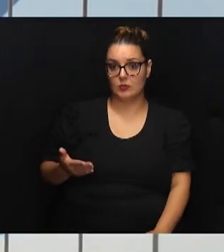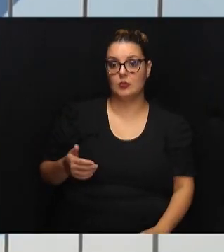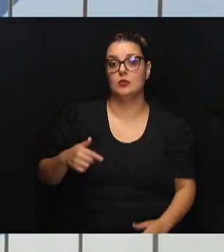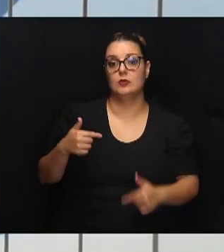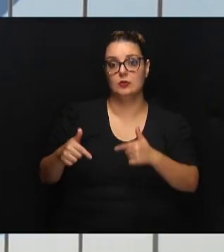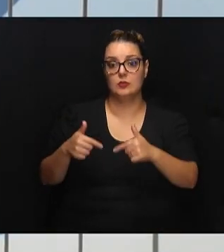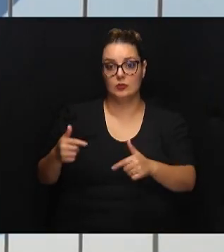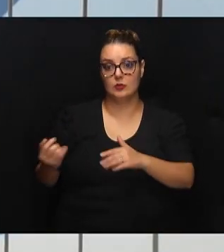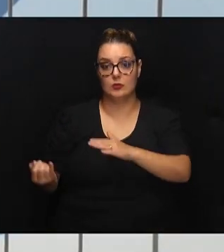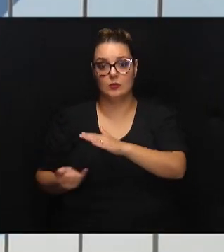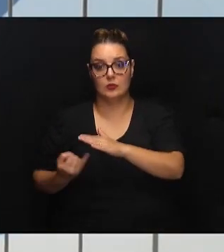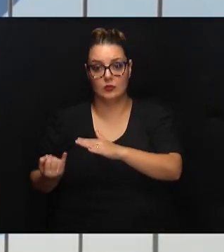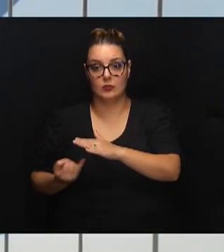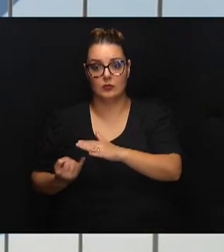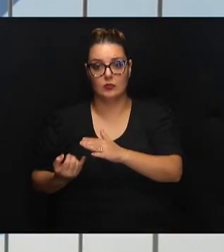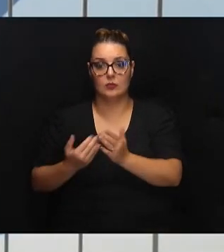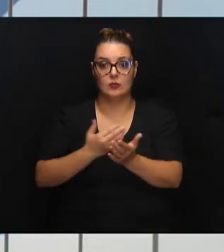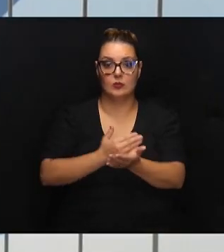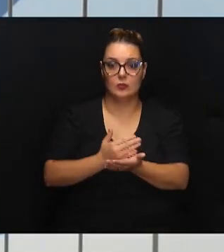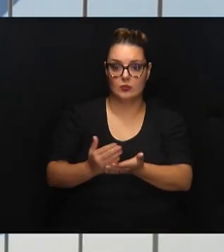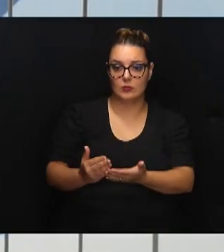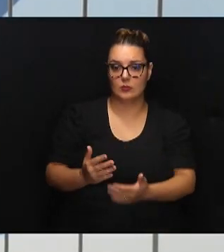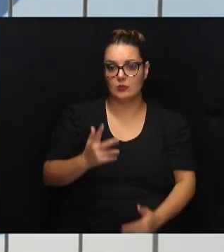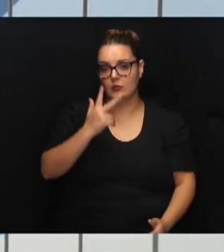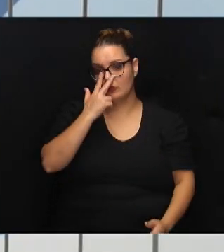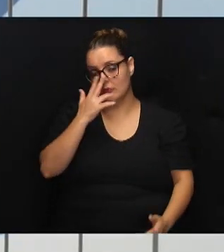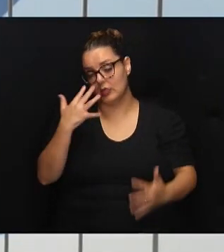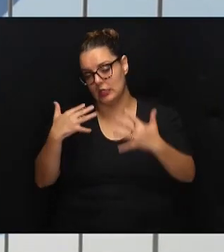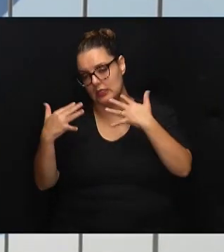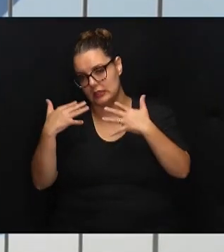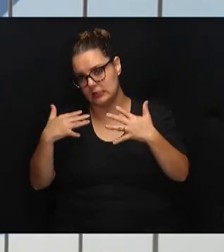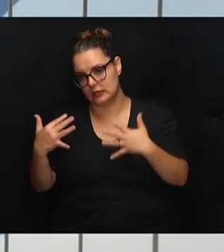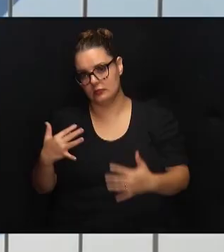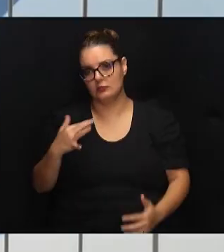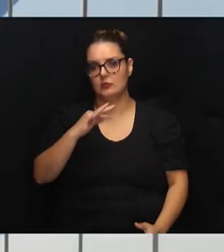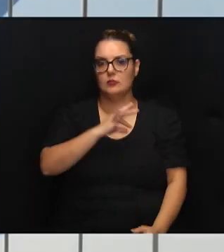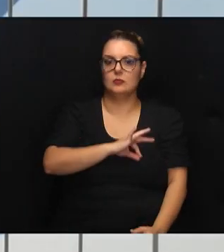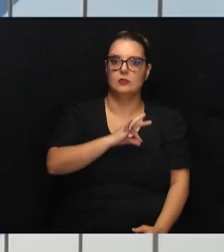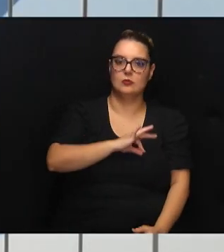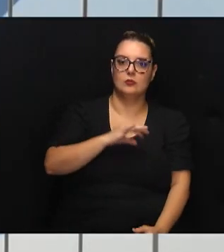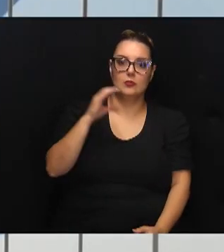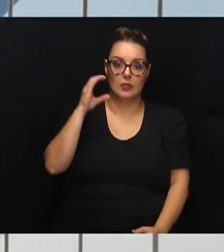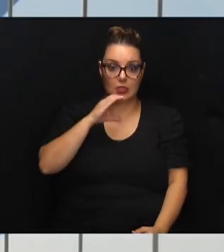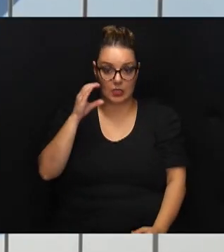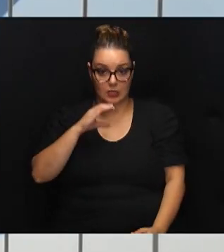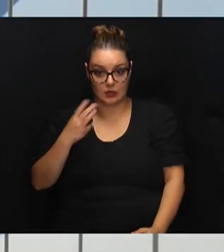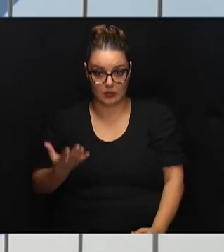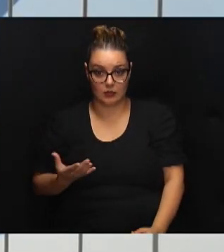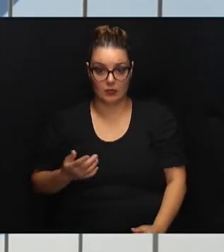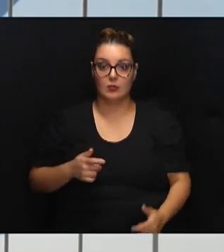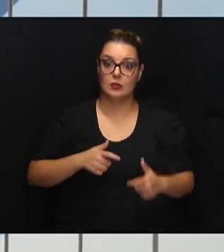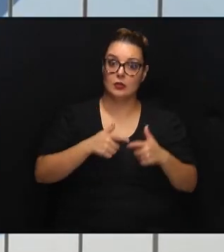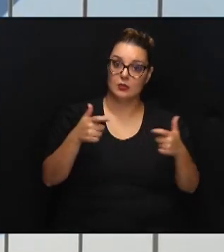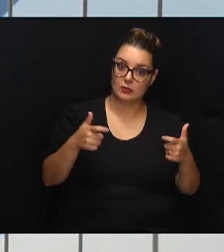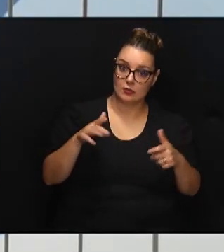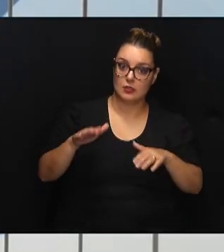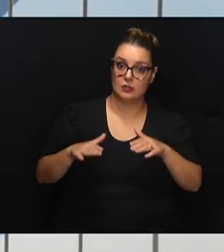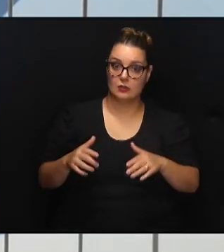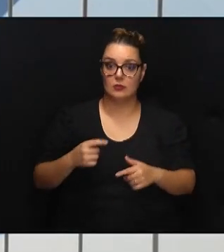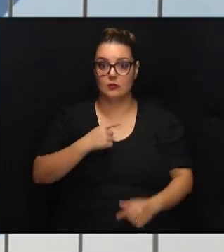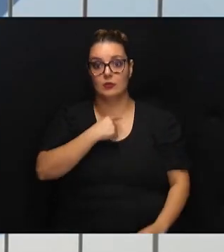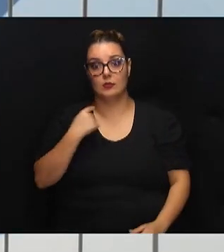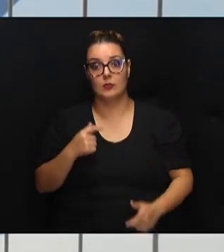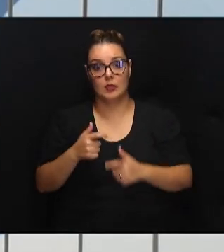forma informal, no começo pode ser super atrativo. Você recebe o valor mais rápido, às vezes maior, mas a